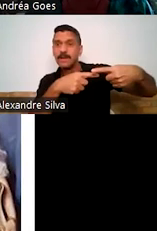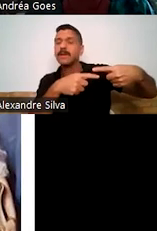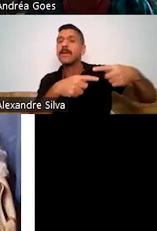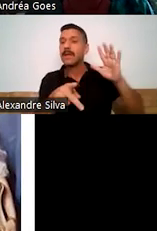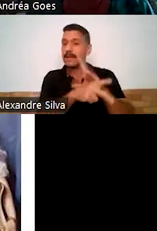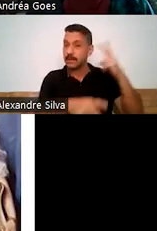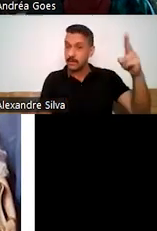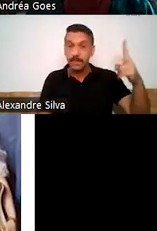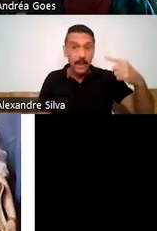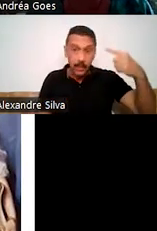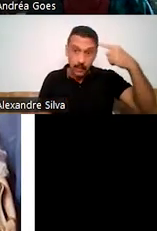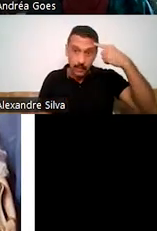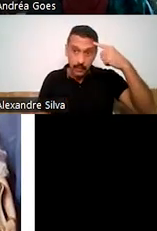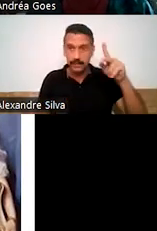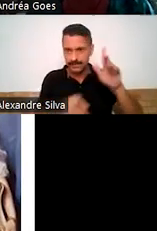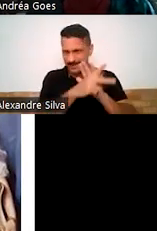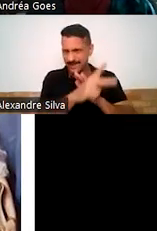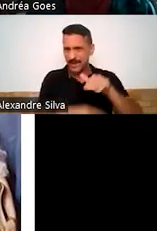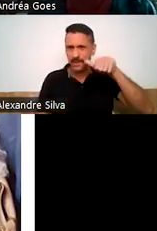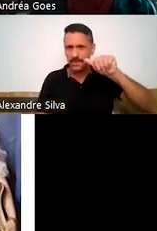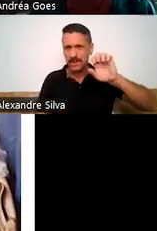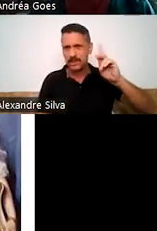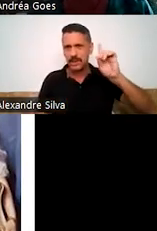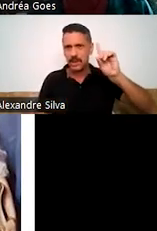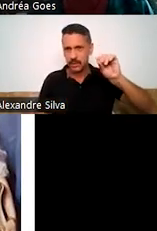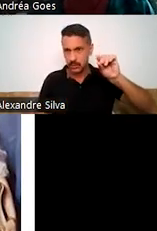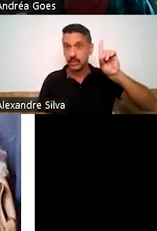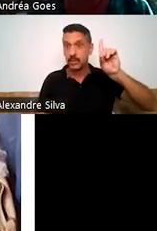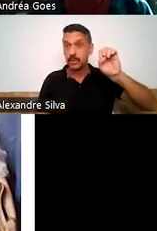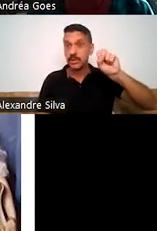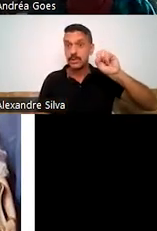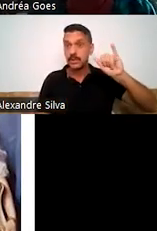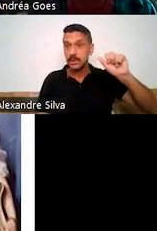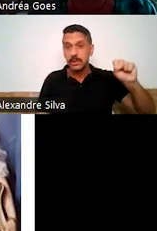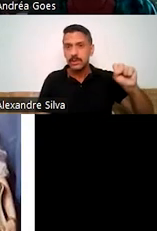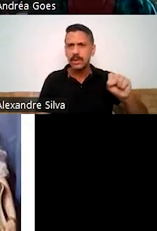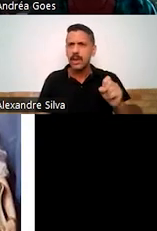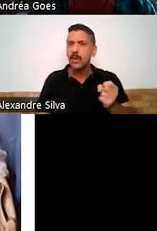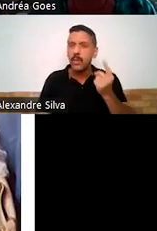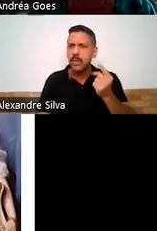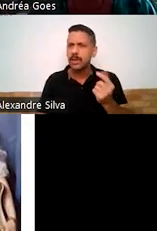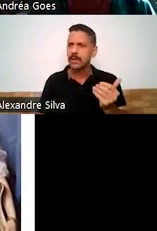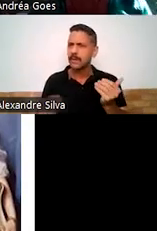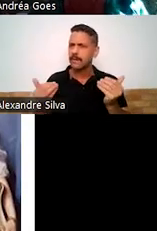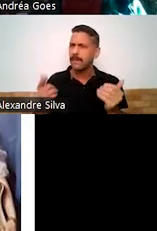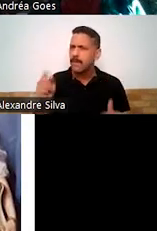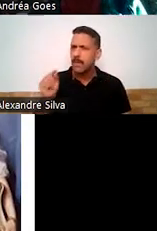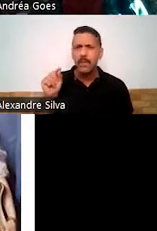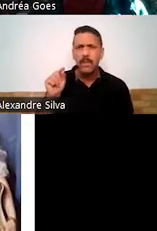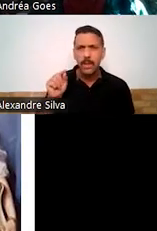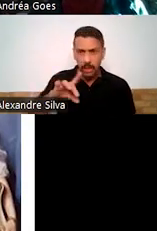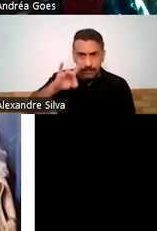uma super obsessão da parte dele pela hereditariedade, isso virou um grande enigma da literatura brasileira.